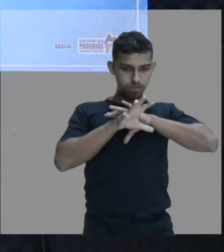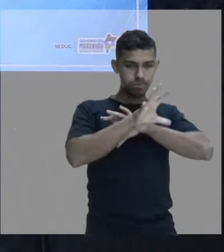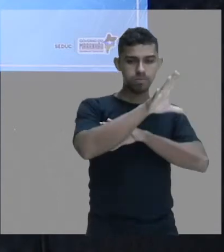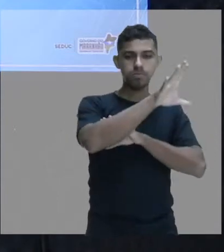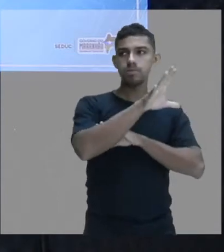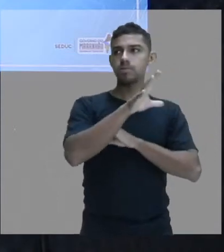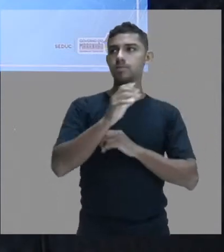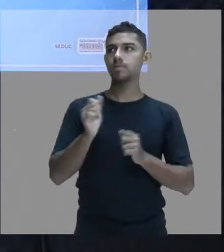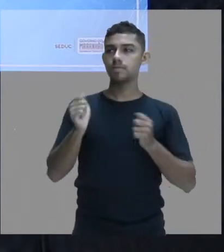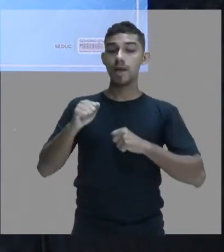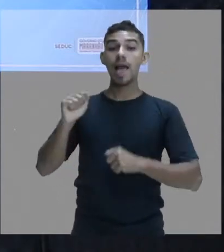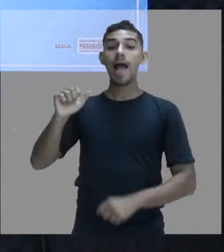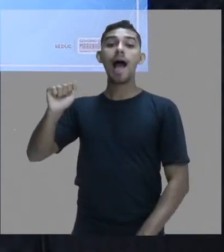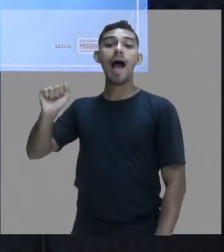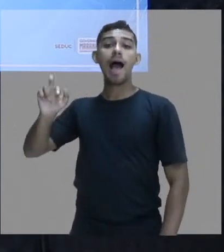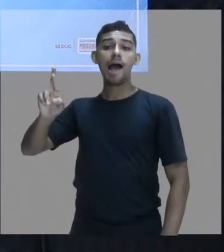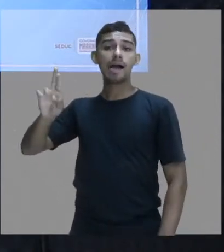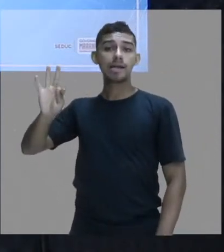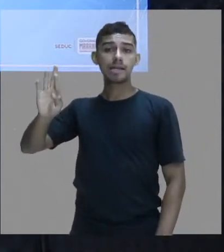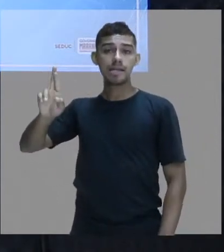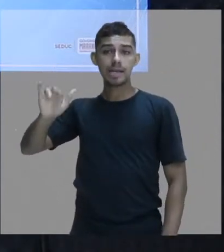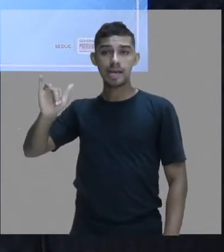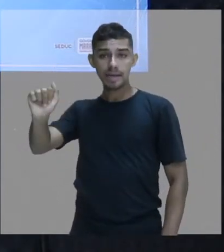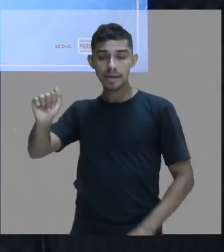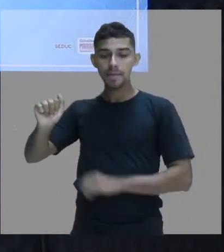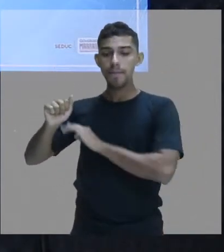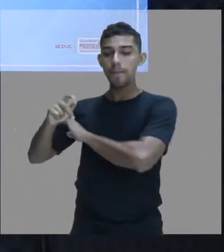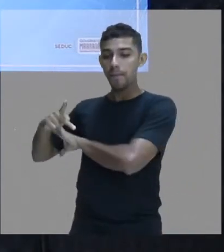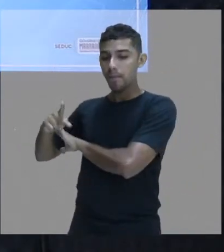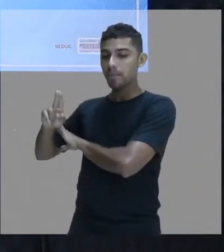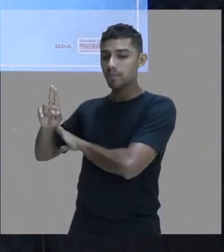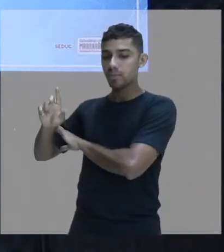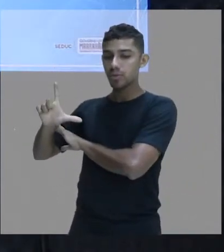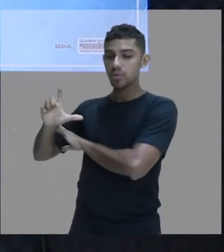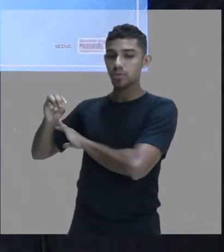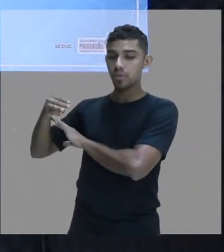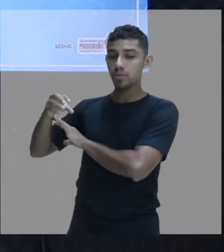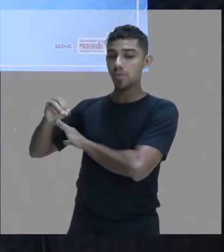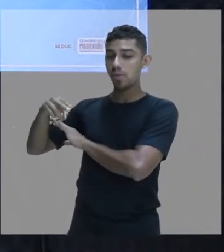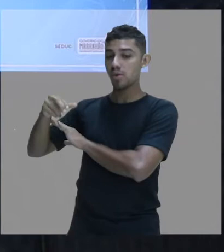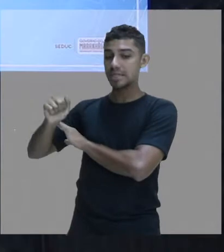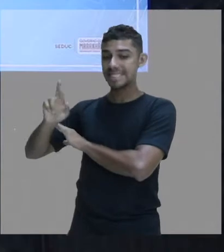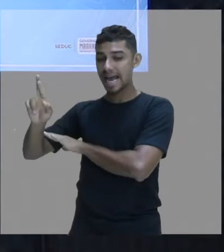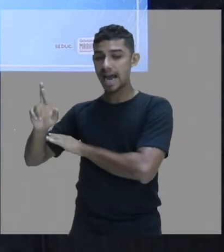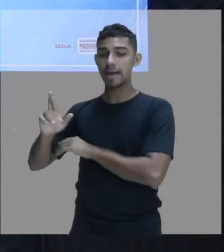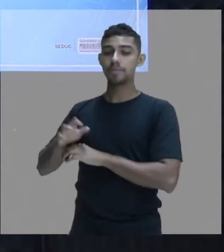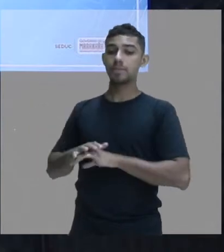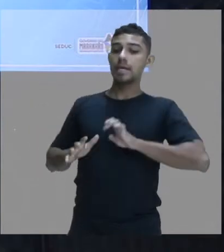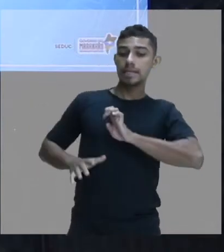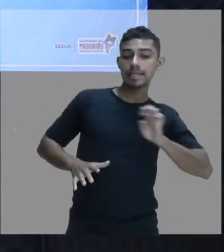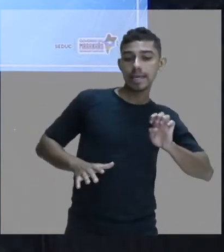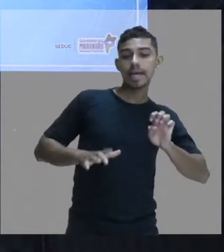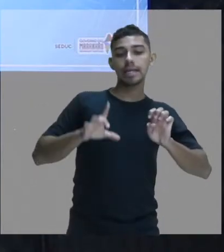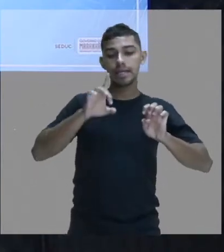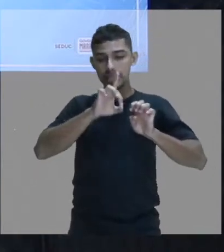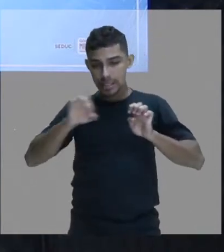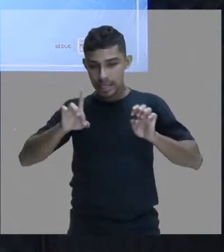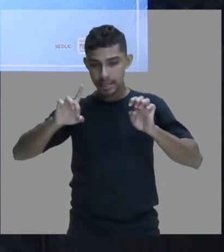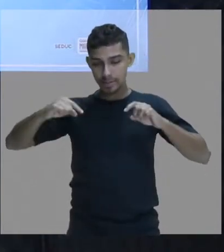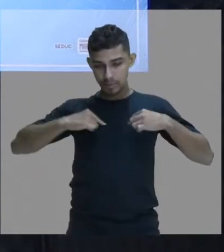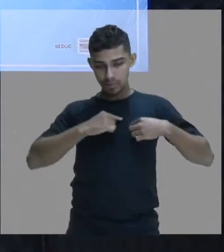pela artéria pulmonar. Daí na artéria pulmonar, está aqui a esquerda e está aqui a direita, ela vai para